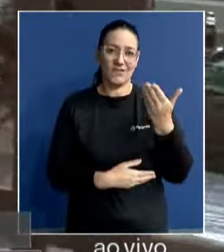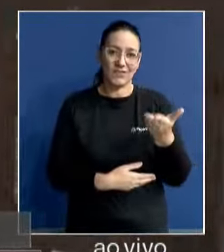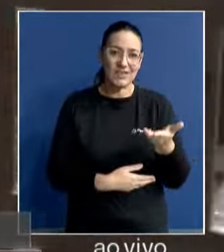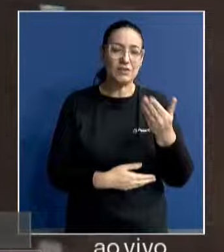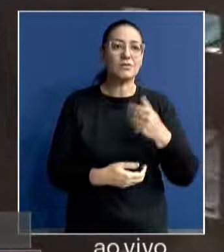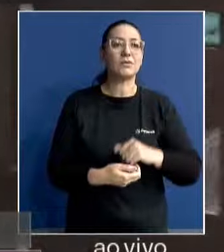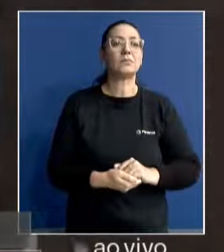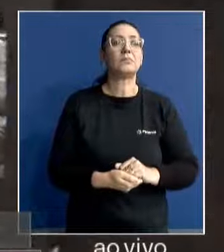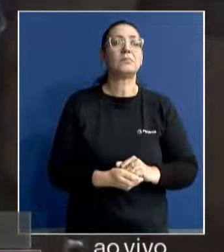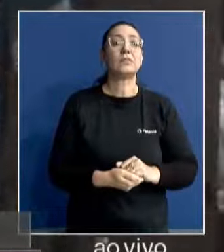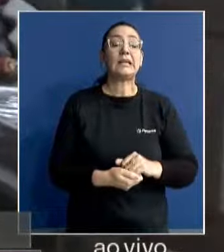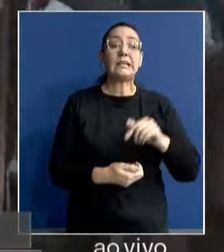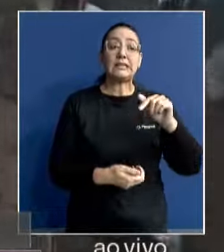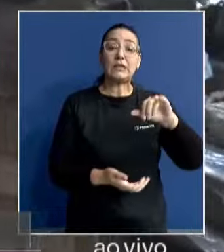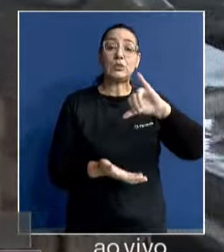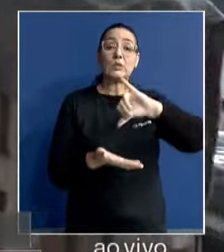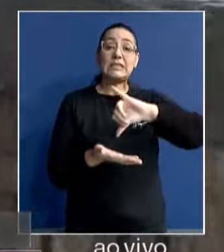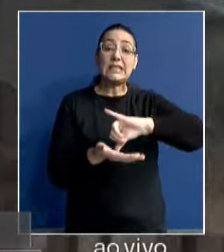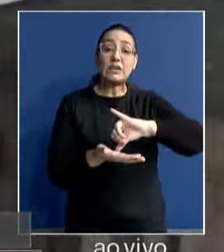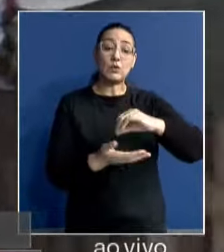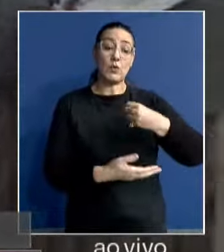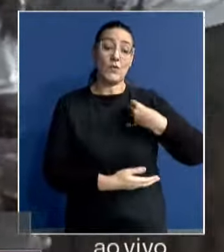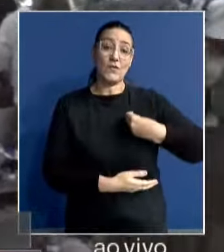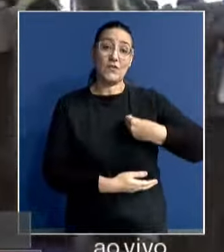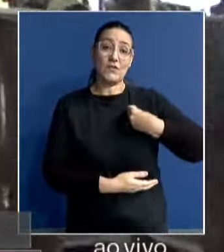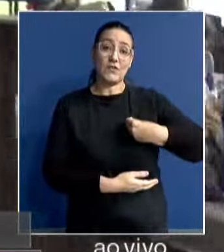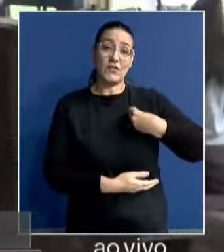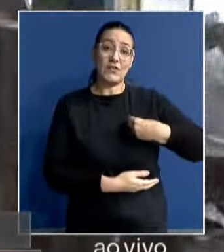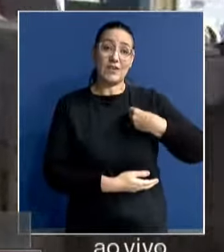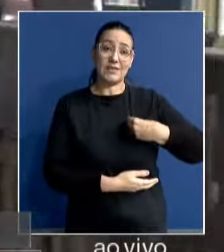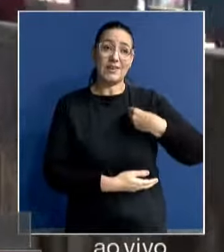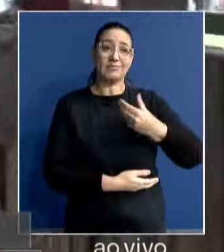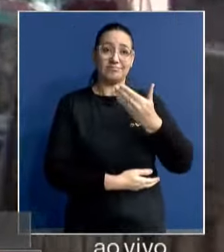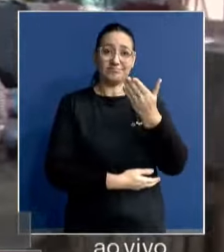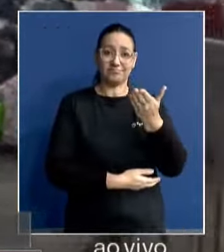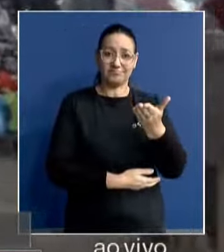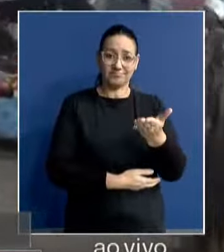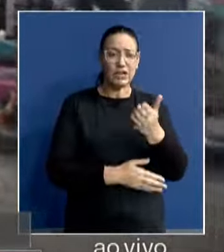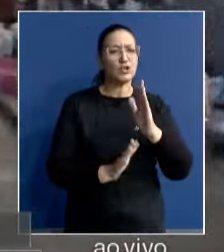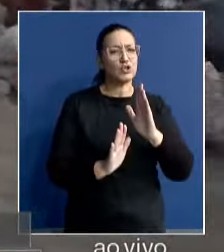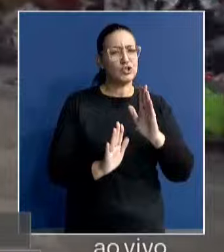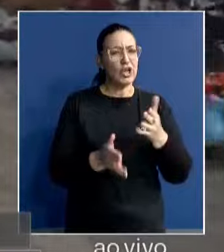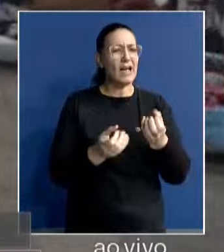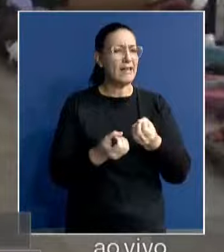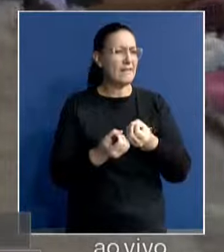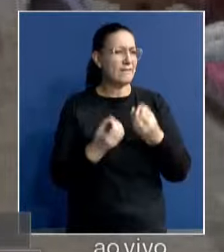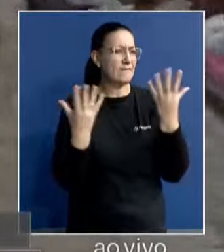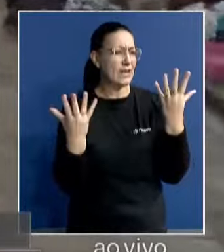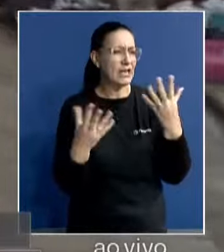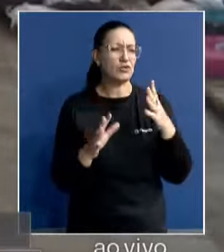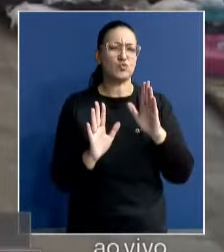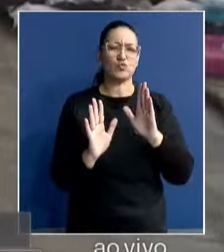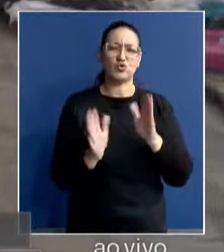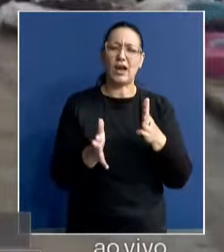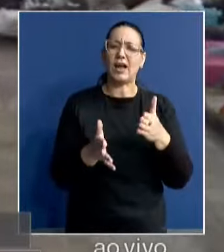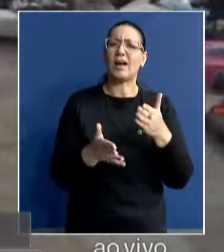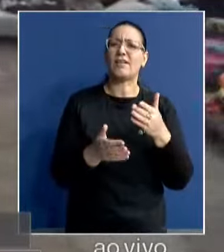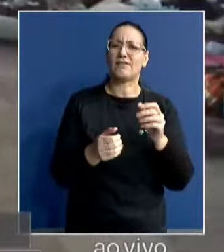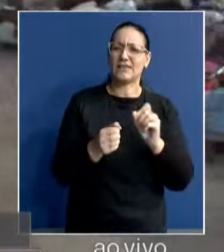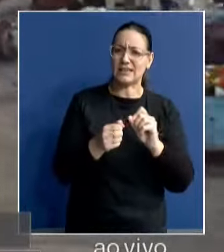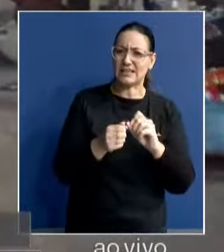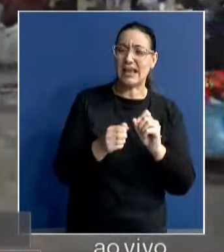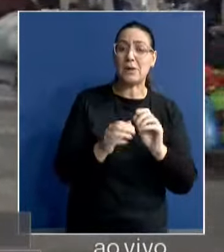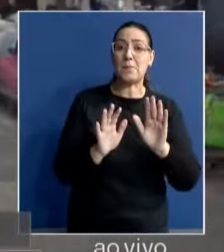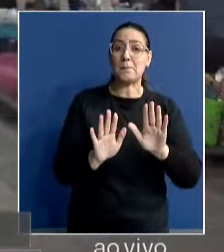galpão, então, do Centro Vida. Já é utilizado para algumas causas sociais, para alguns eventos, coisas do tipo. Mas, nesse momento,